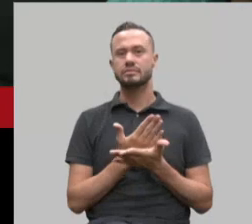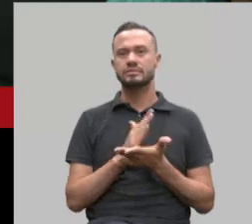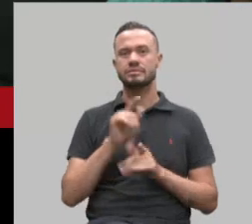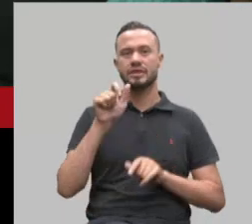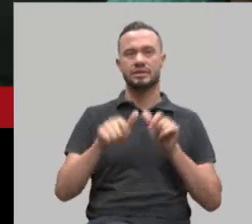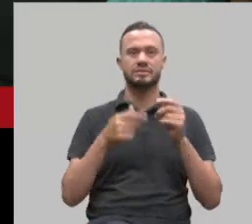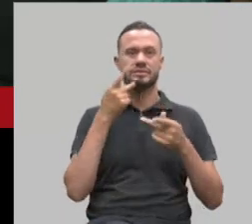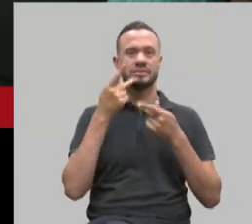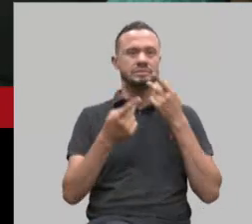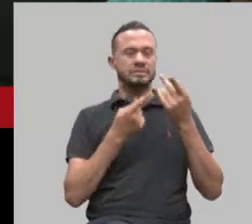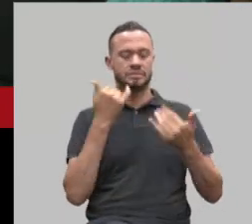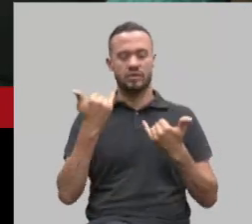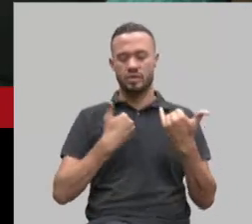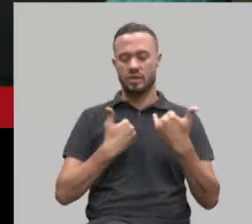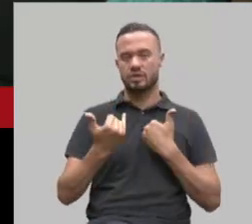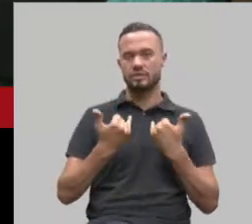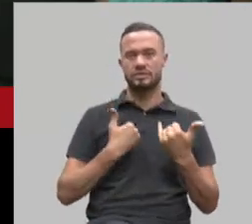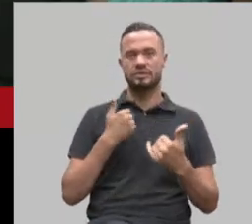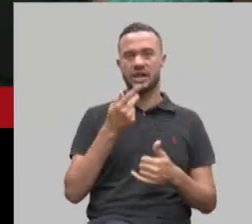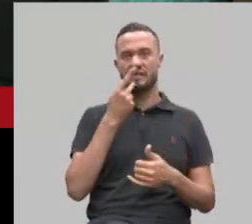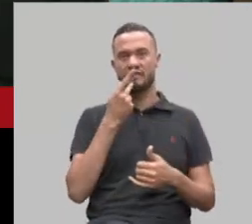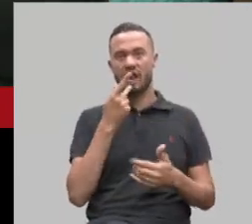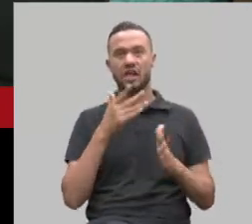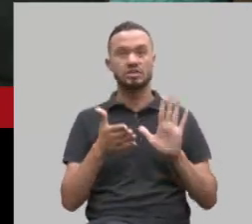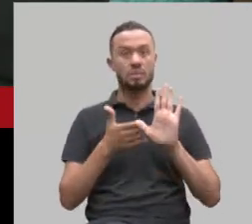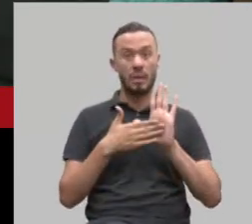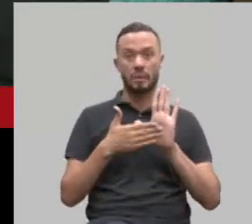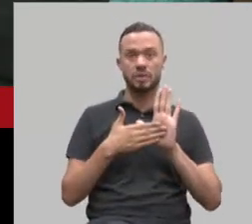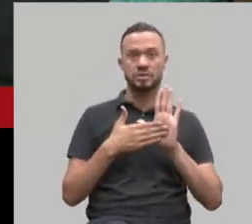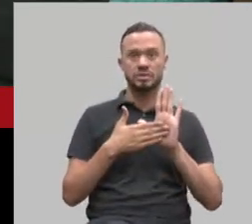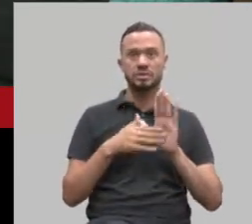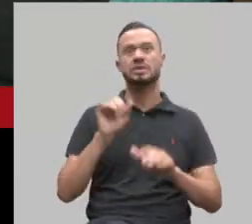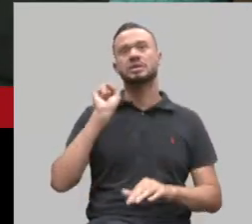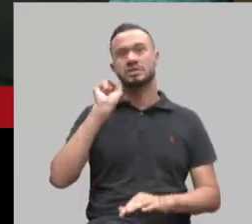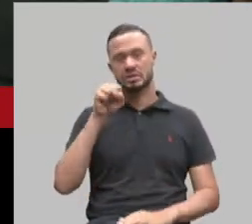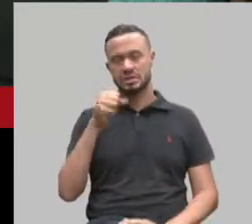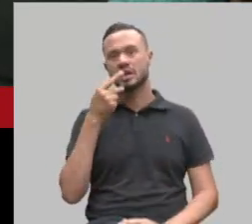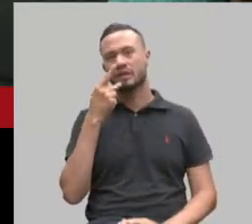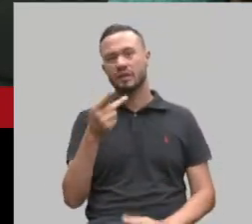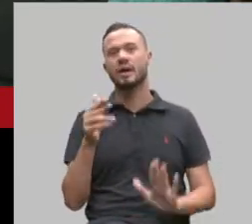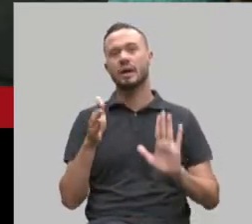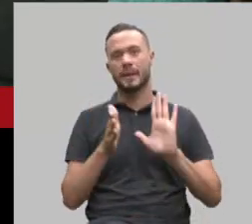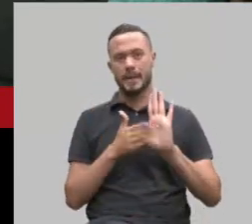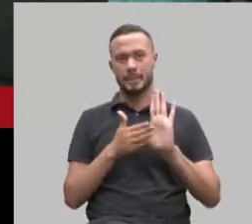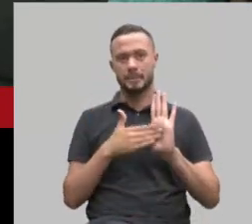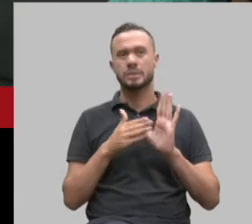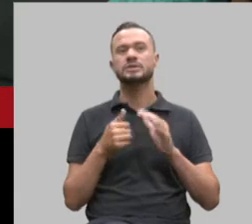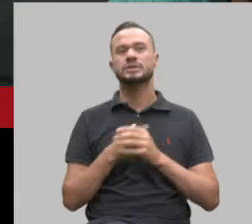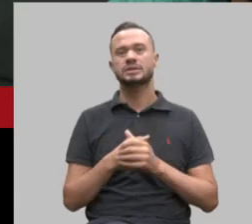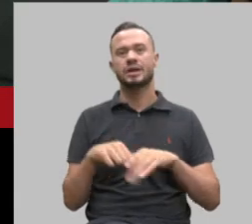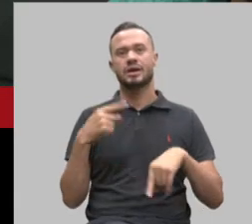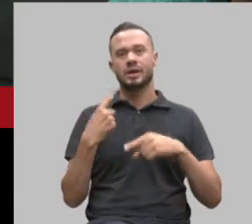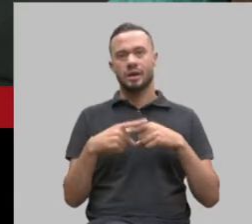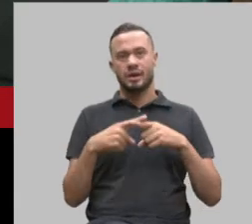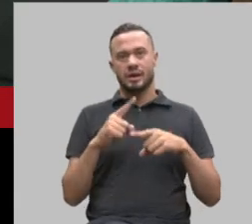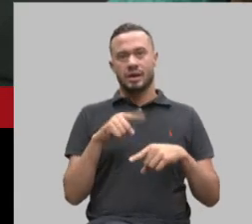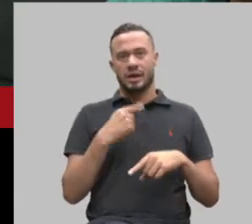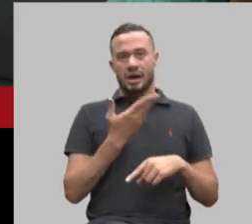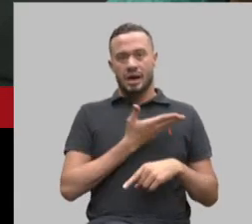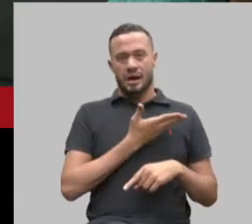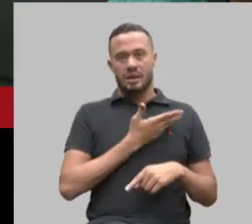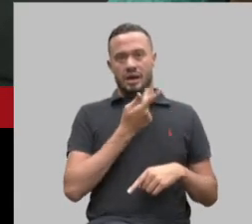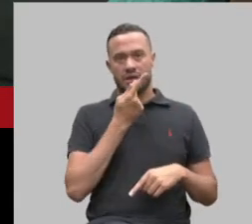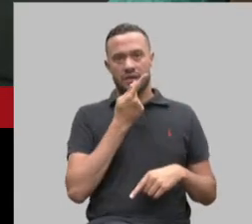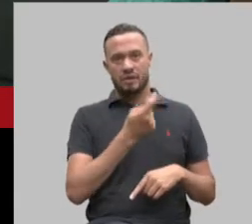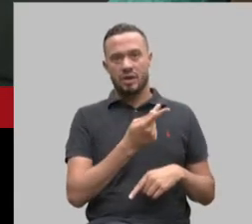eh falar sobre essa proposta Eu realmente vou falar sobre essa proposta Porque como a nossa amiga de Montes Claros disse